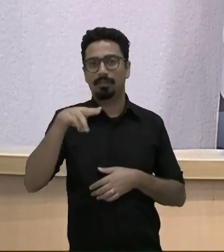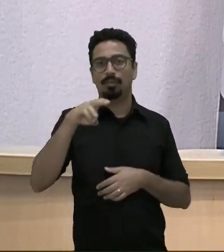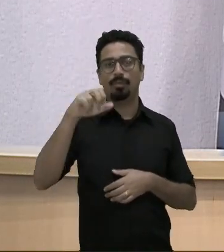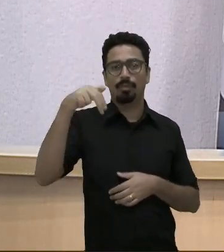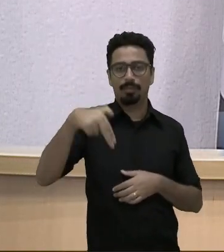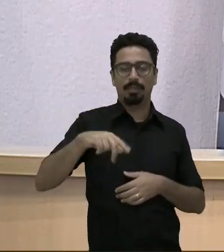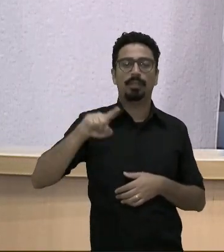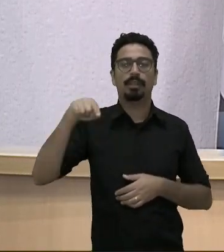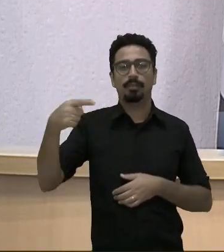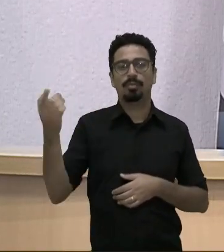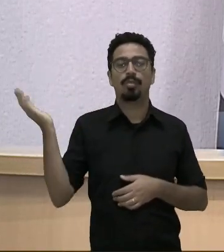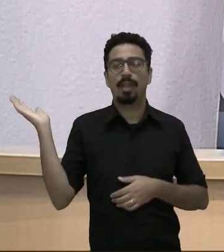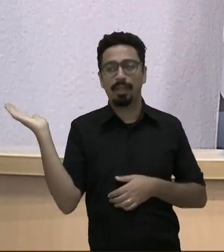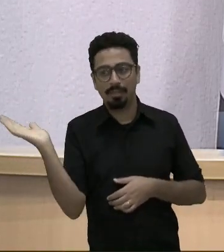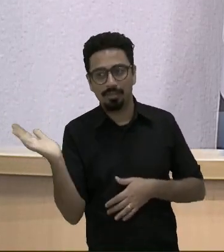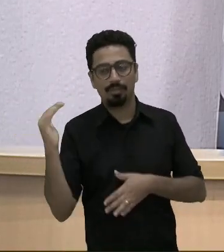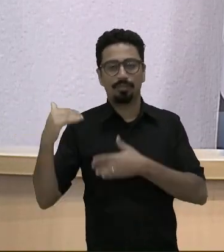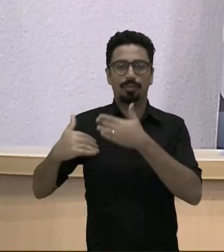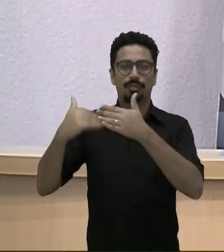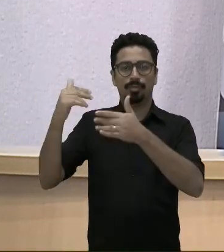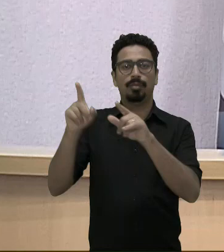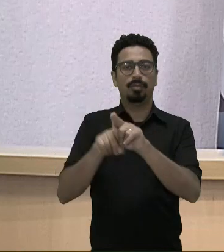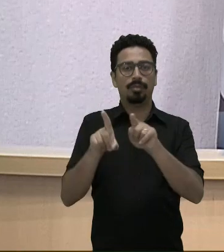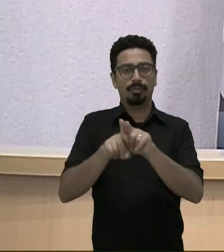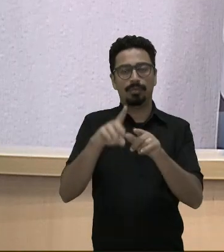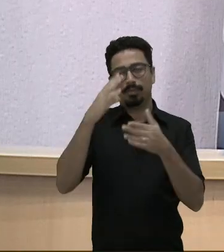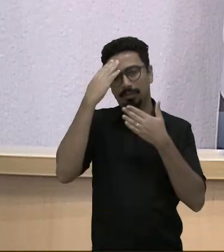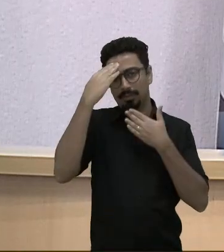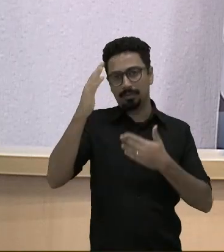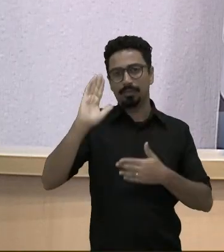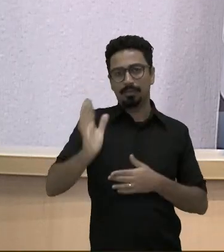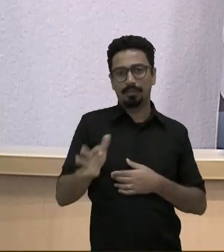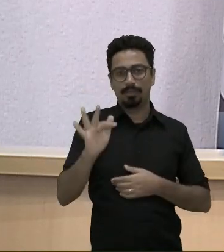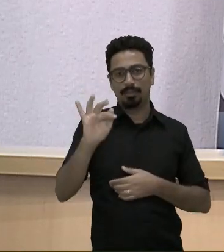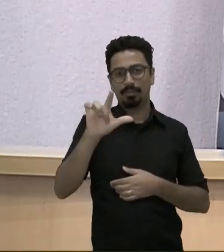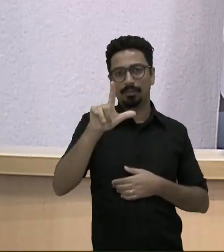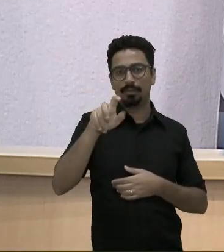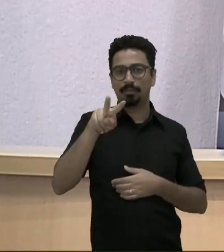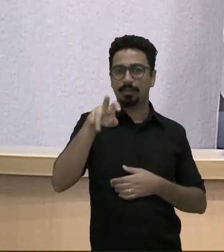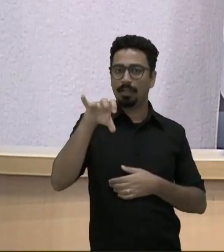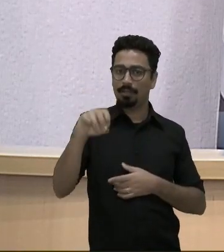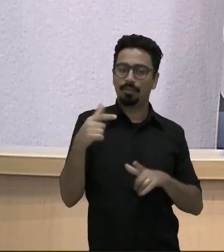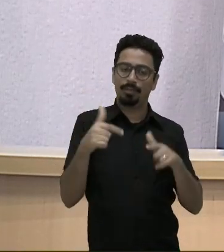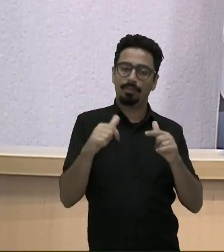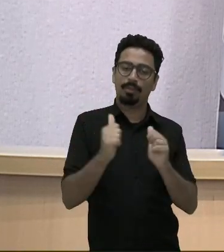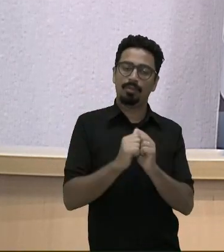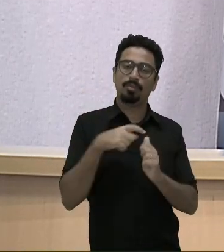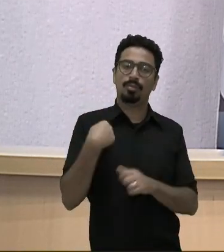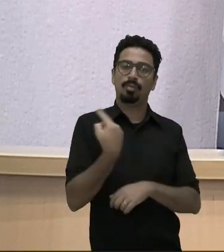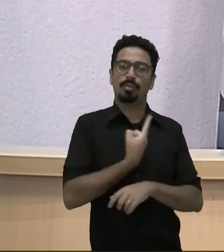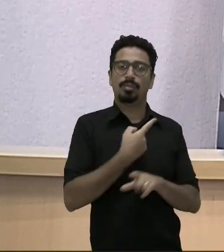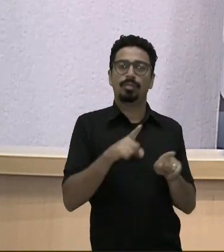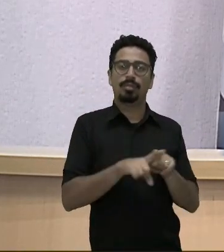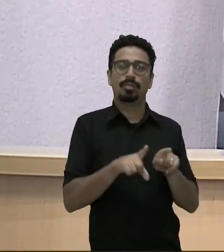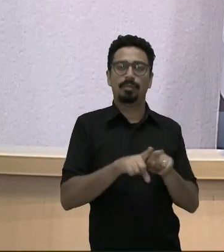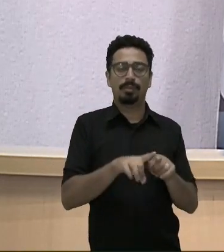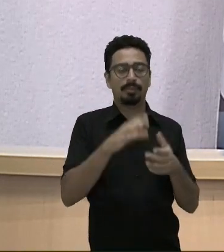garçom e assim por diante. Então, eu quero agradecer ele, entendeu? Ele trabalha junto com a gente, tá? Flávio,